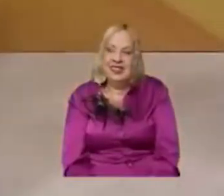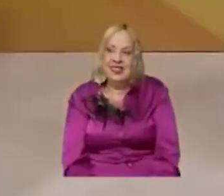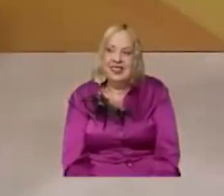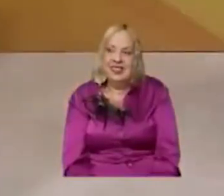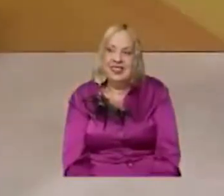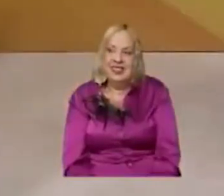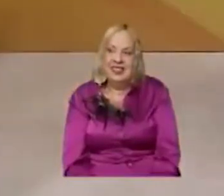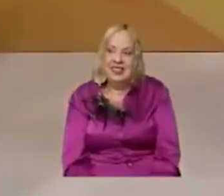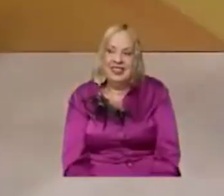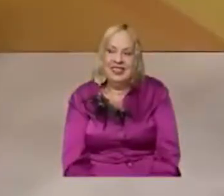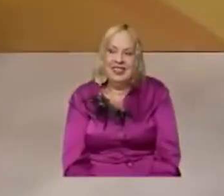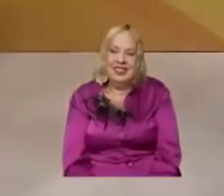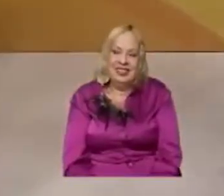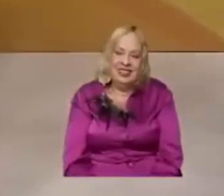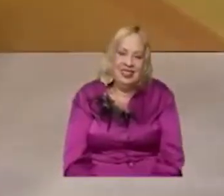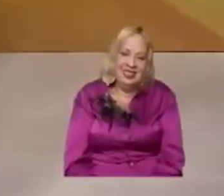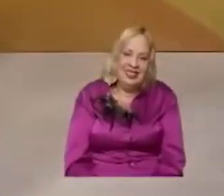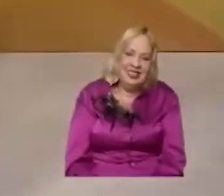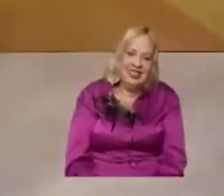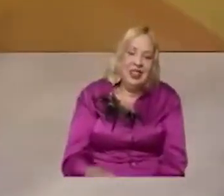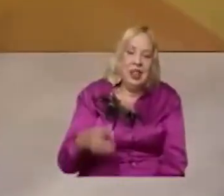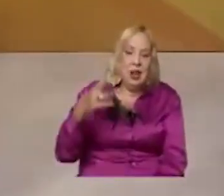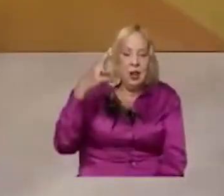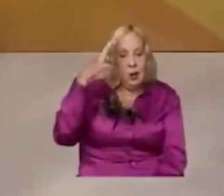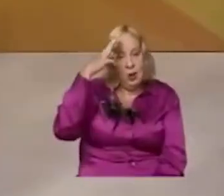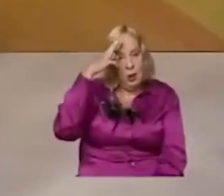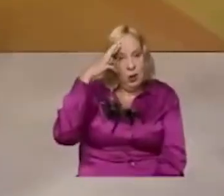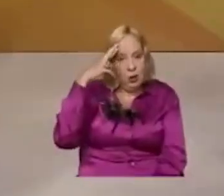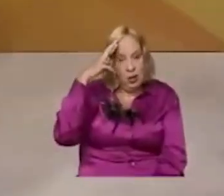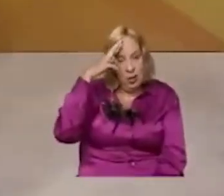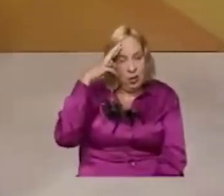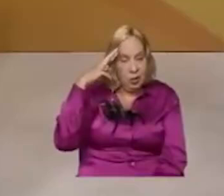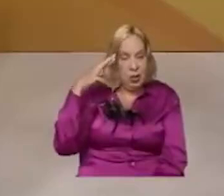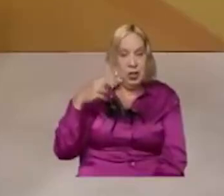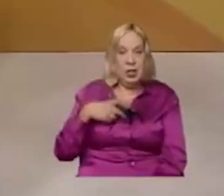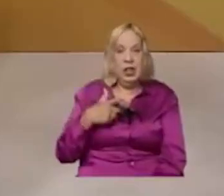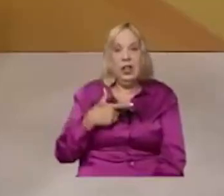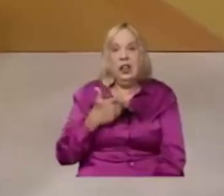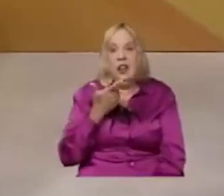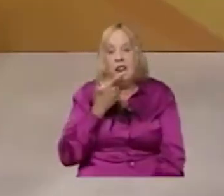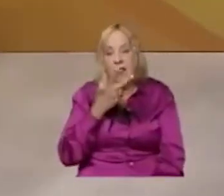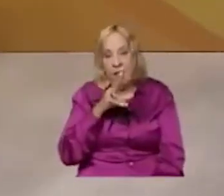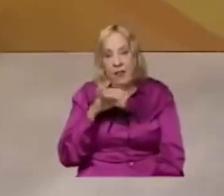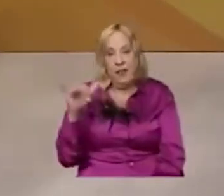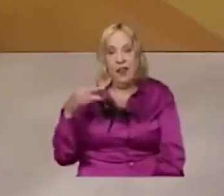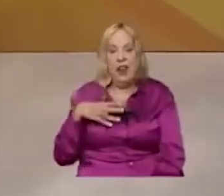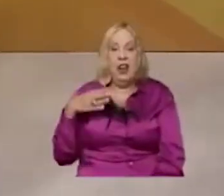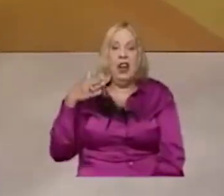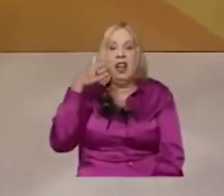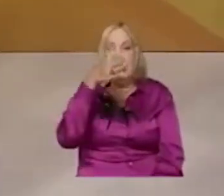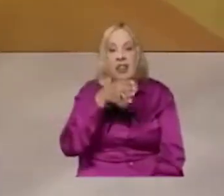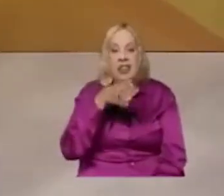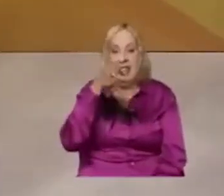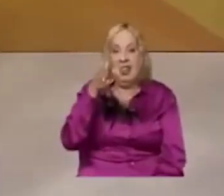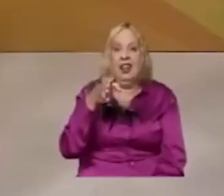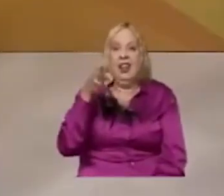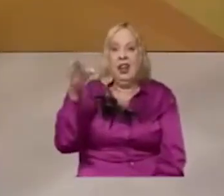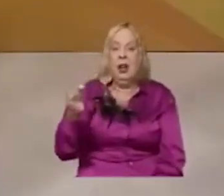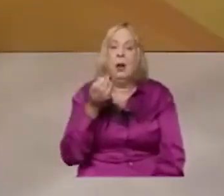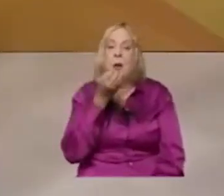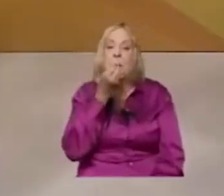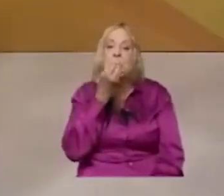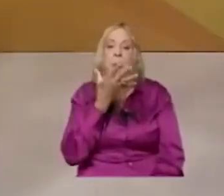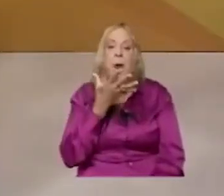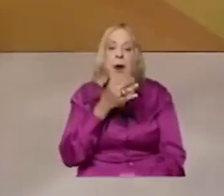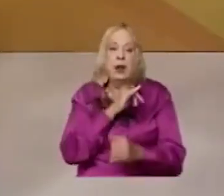Rogerinho, você é o cara, meu amigo. Você chega com aquela notícia que todo mundo quer. Notícia portador boa. Das boas